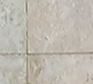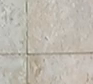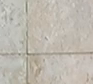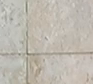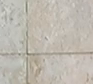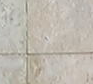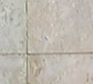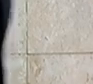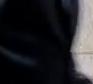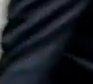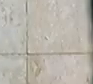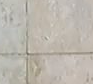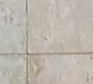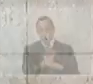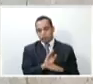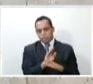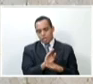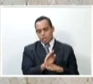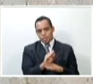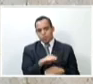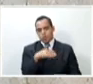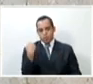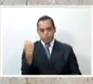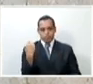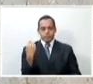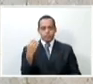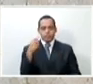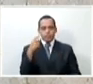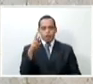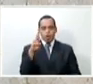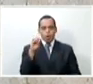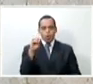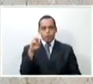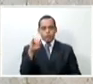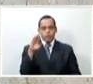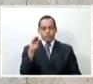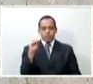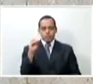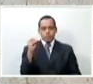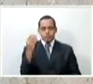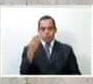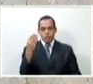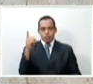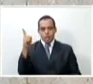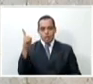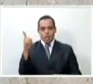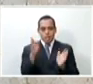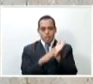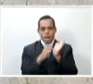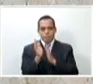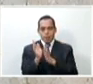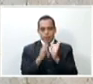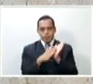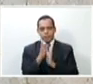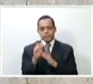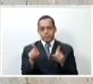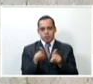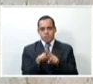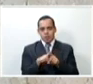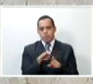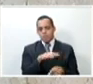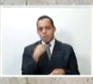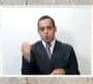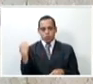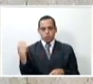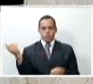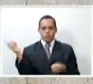em prol da comunidade e acabou sendo morto. Sargento Rodrigo da Silva Esperança, 4º Batalhão na Zona Oeste, na Lapa, também foi morto quando ele estava chegando